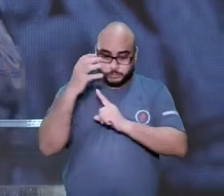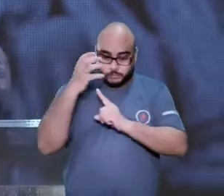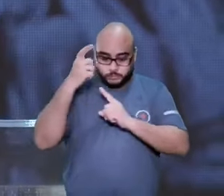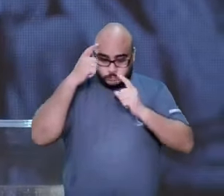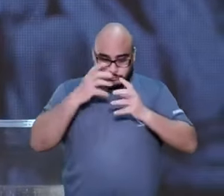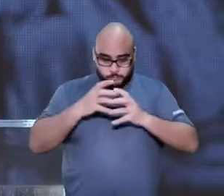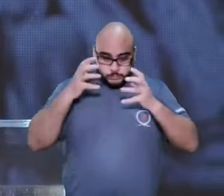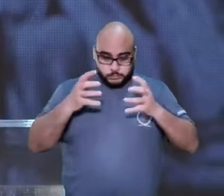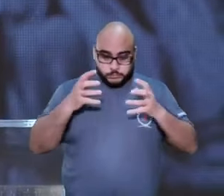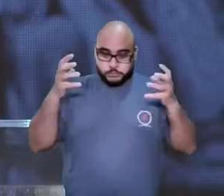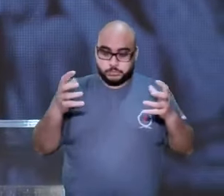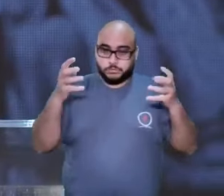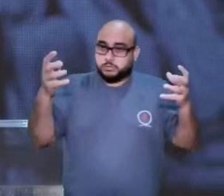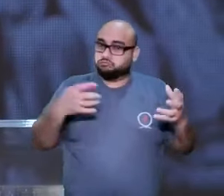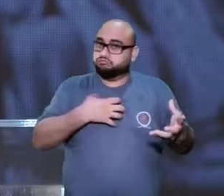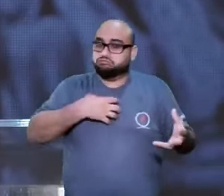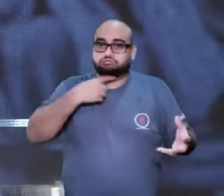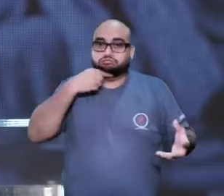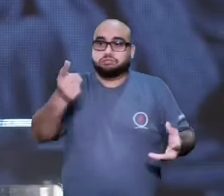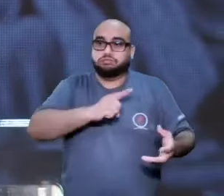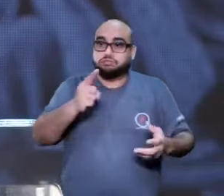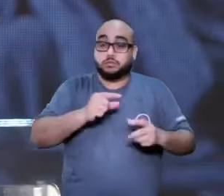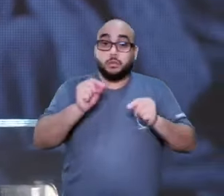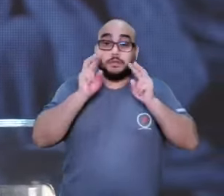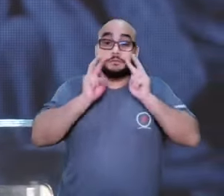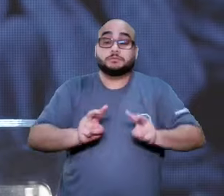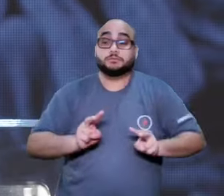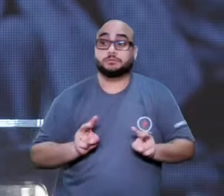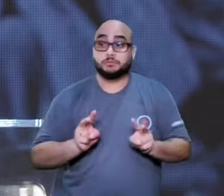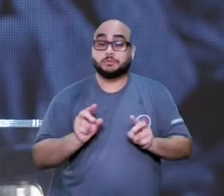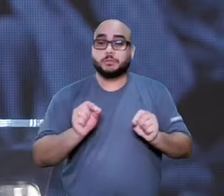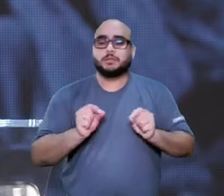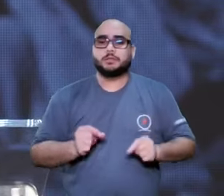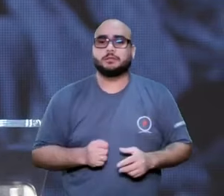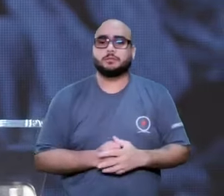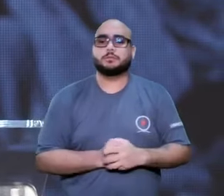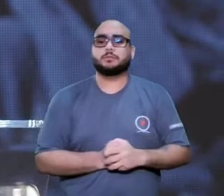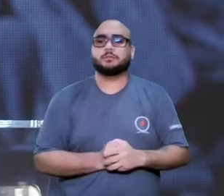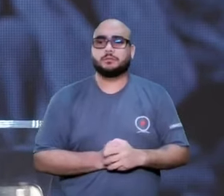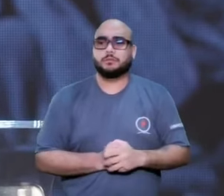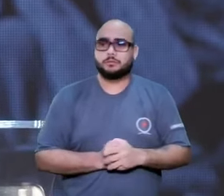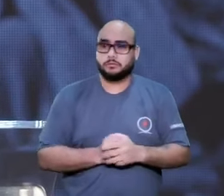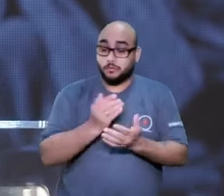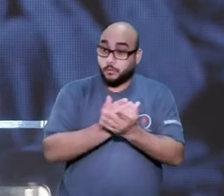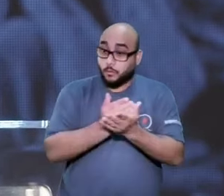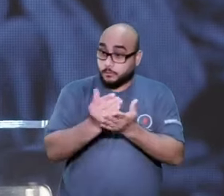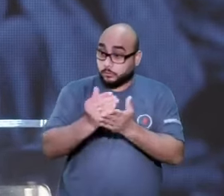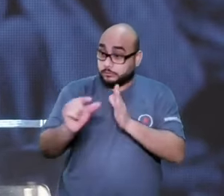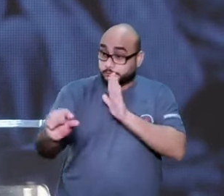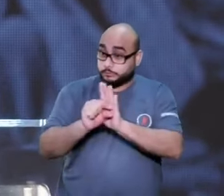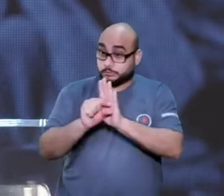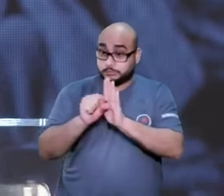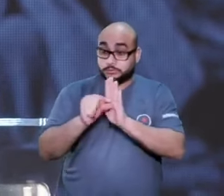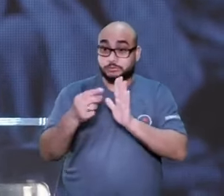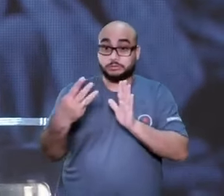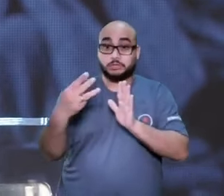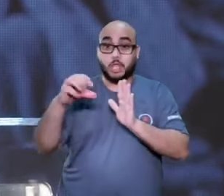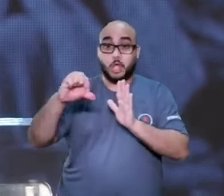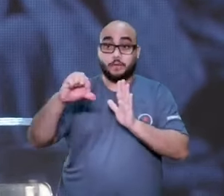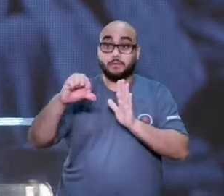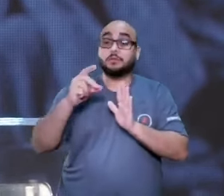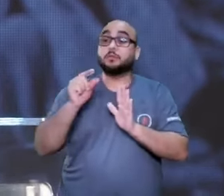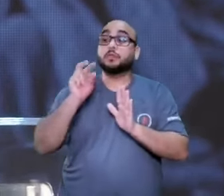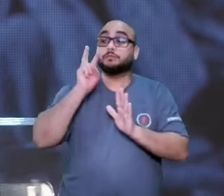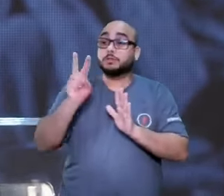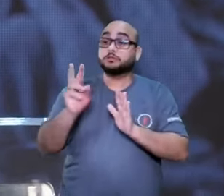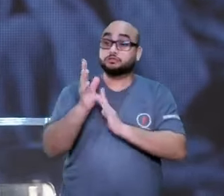possível a gente visualizar aqui quando você olha para o início do versículo 39 você vê Jesus